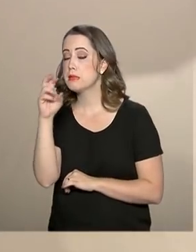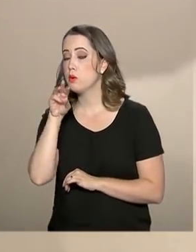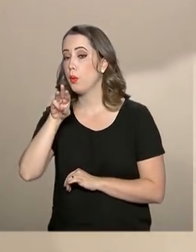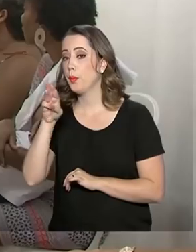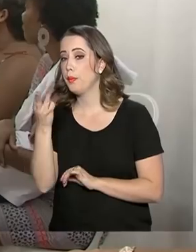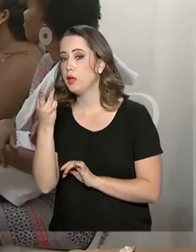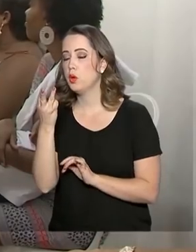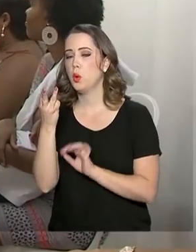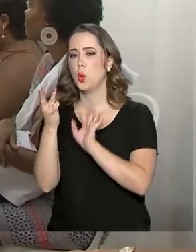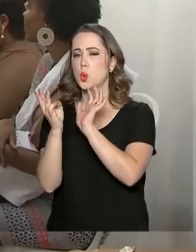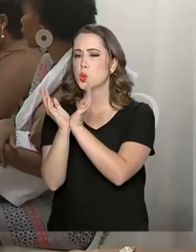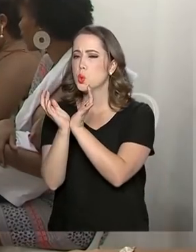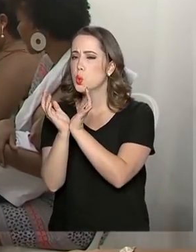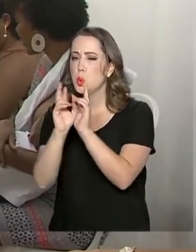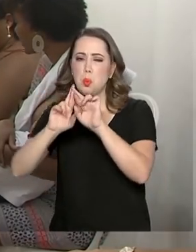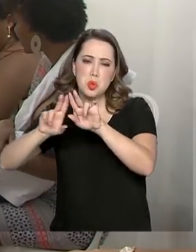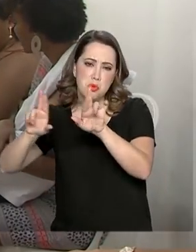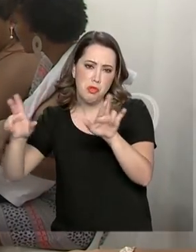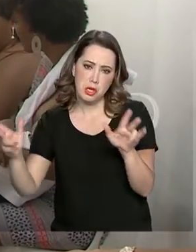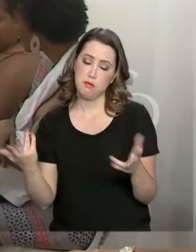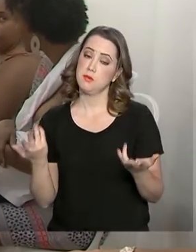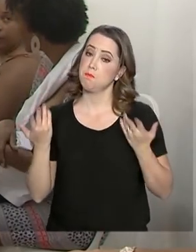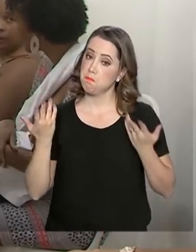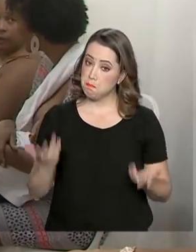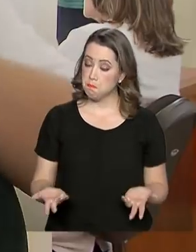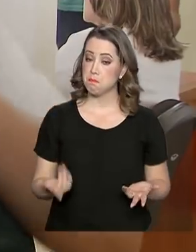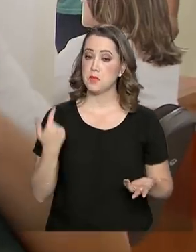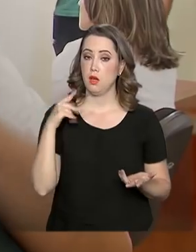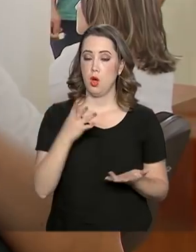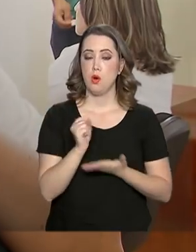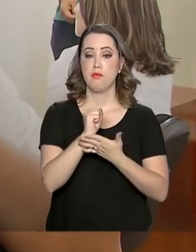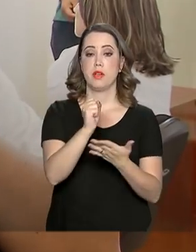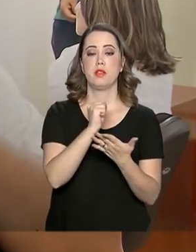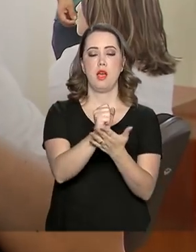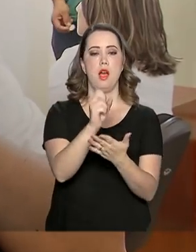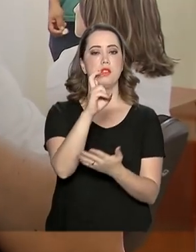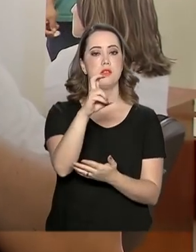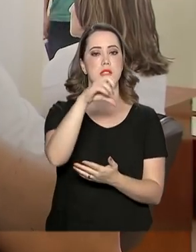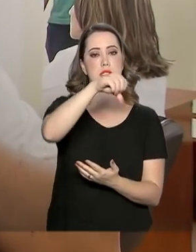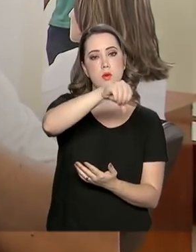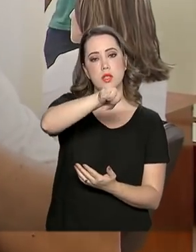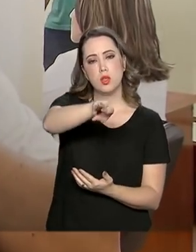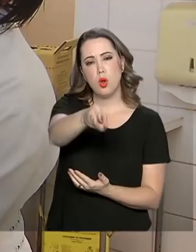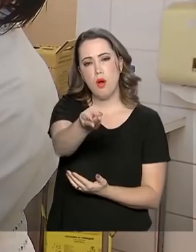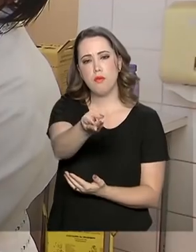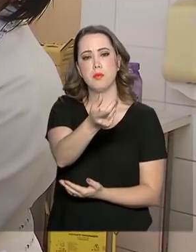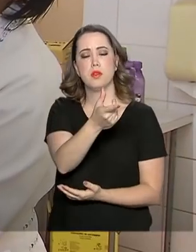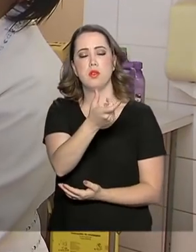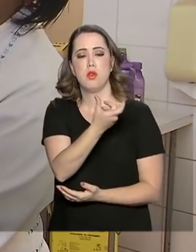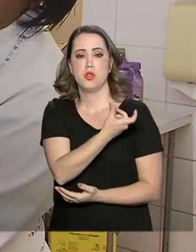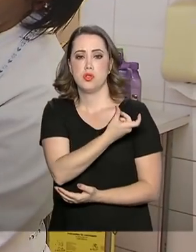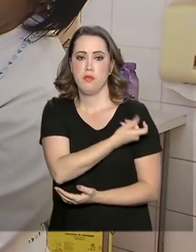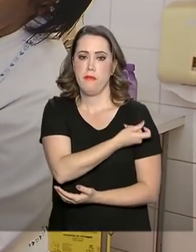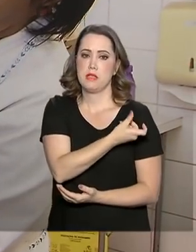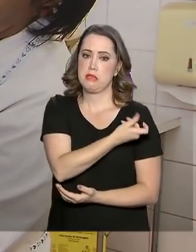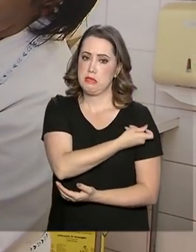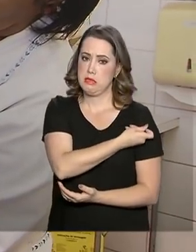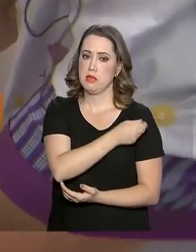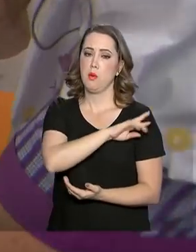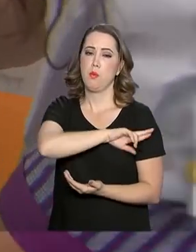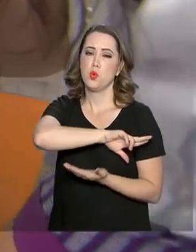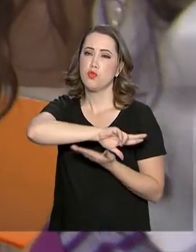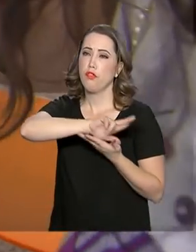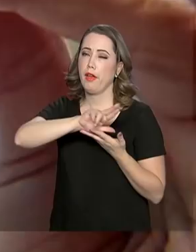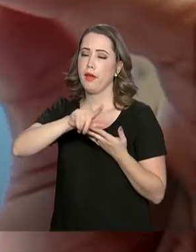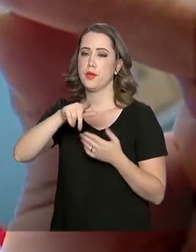600 mil que não faziam parte do objetivo da campanha. Foram disponibilizadas 59 milhões e 500 mil doses para postos de saúde de todo o